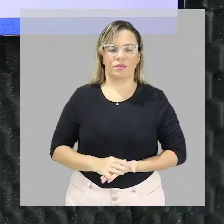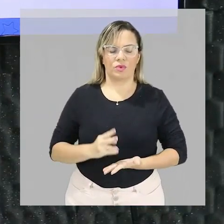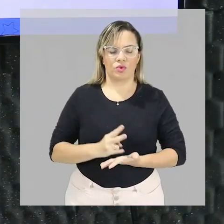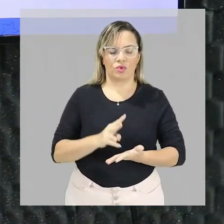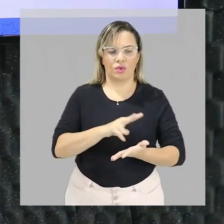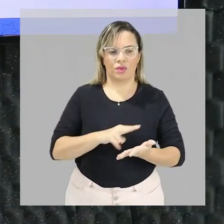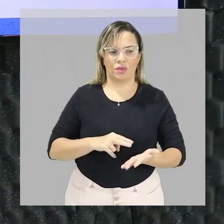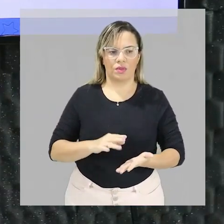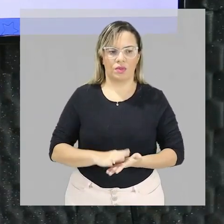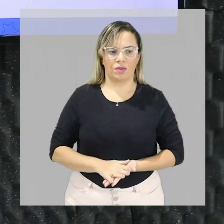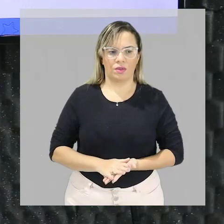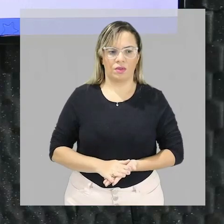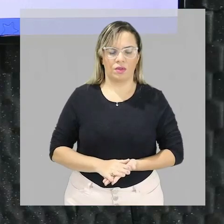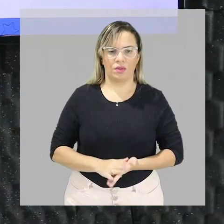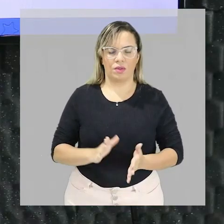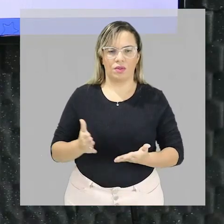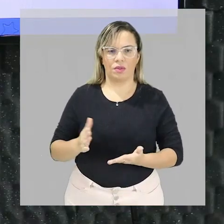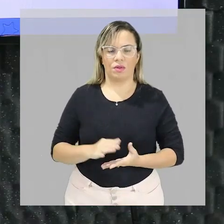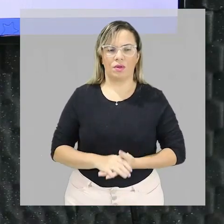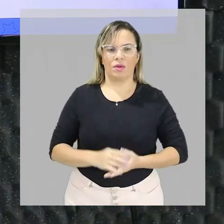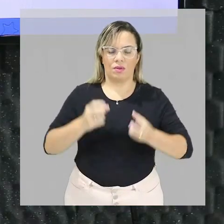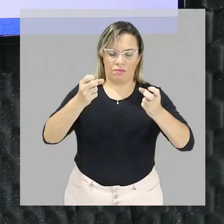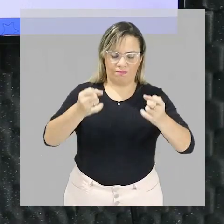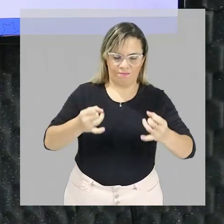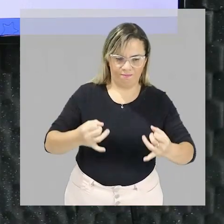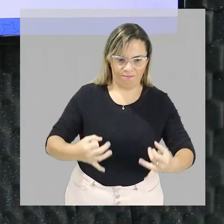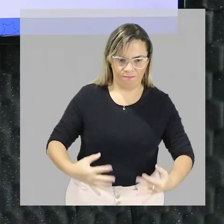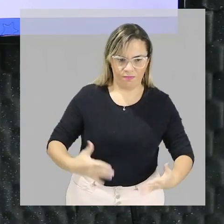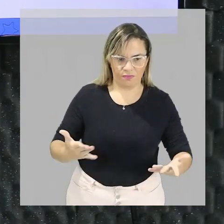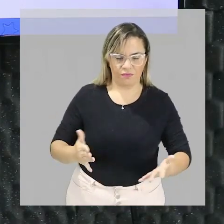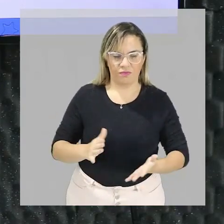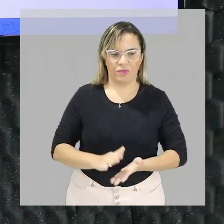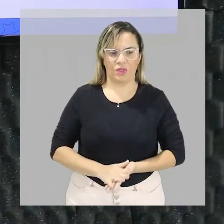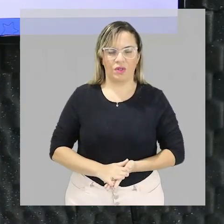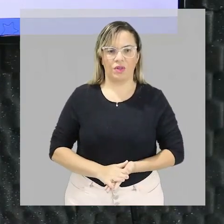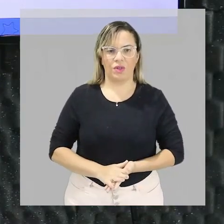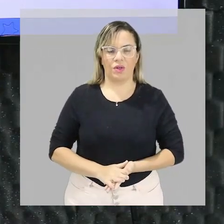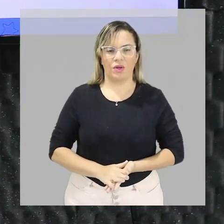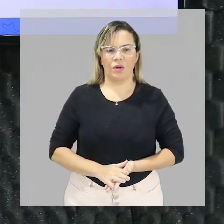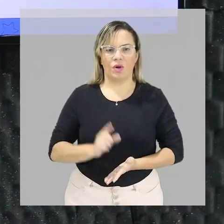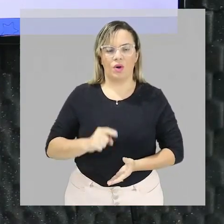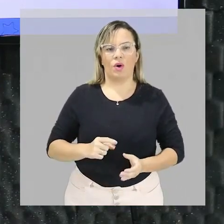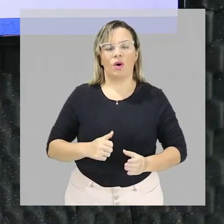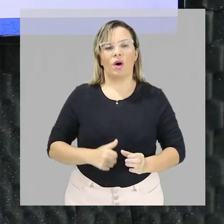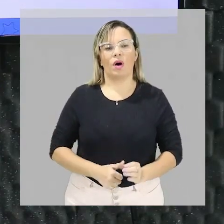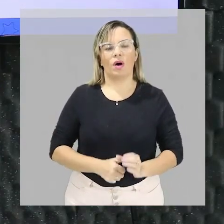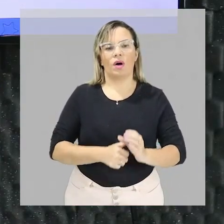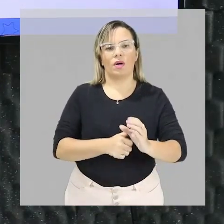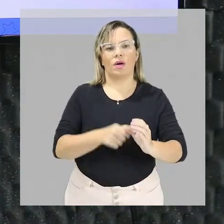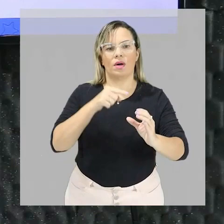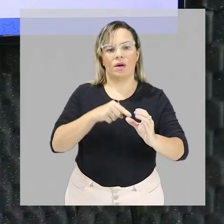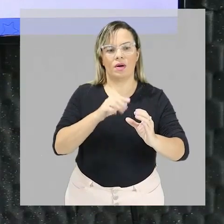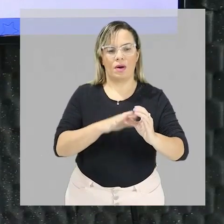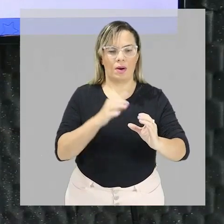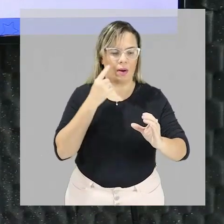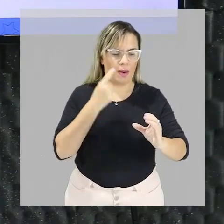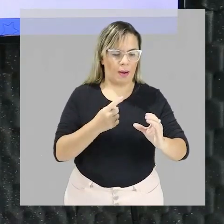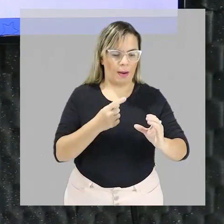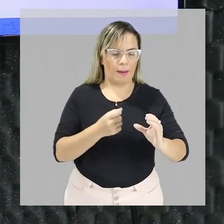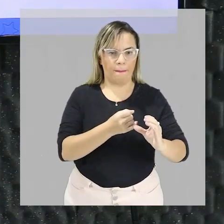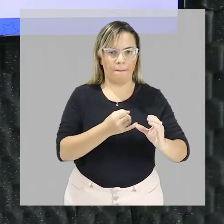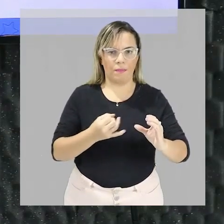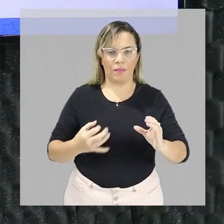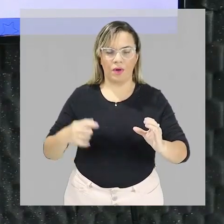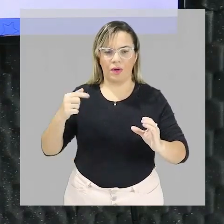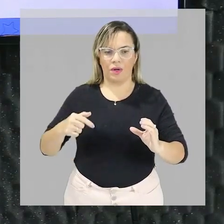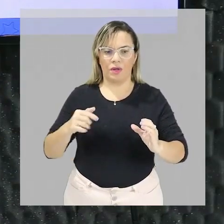abençoou. Um Estado que a maioria é cristão, mas é preciso observar a existência do